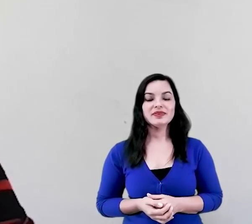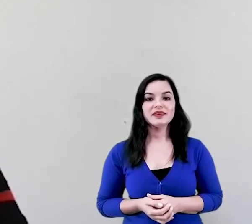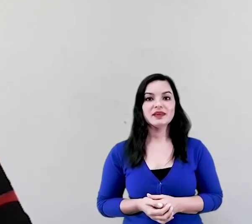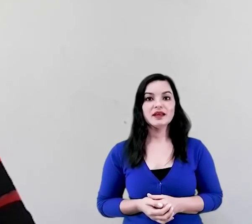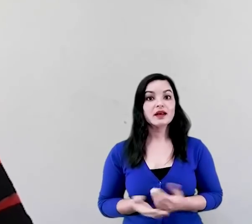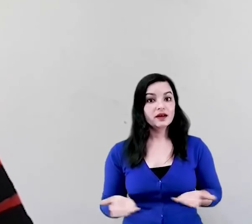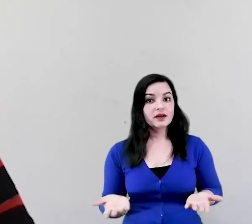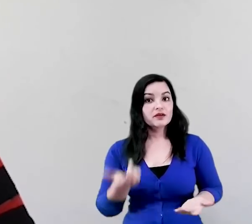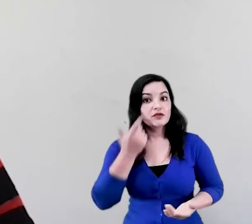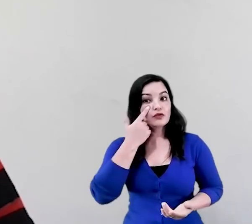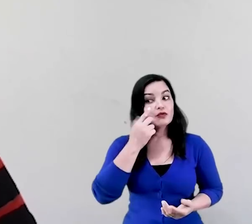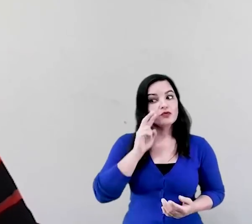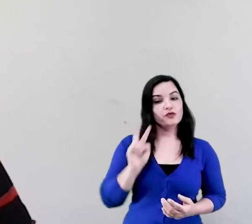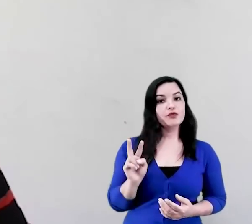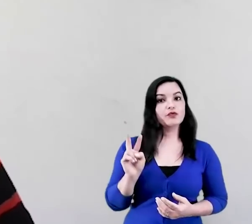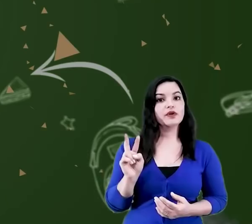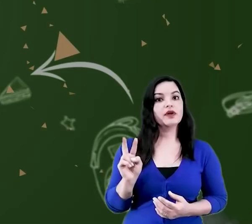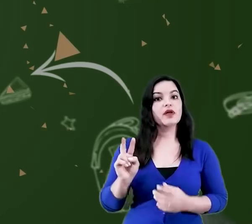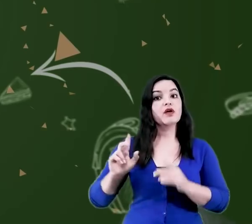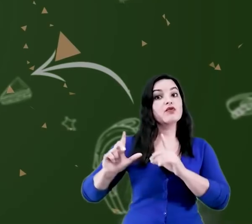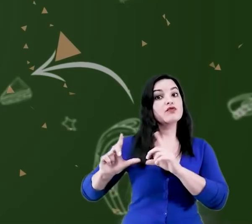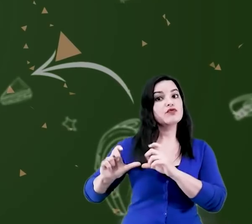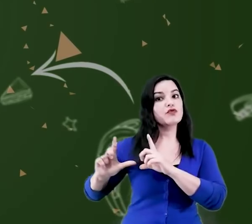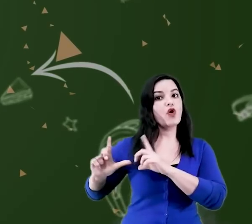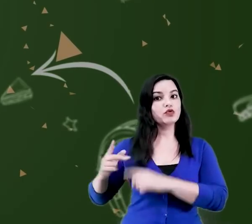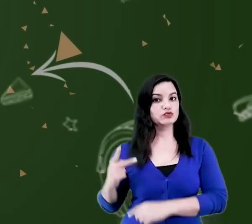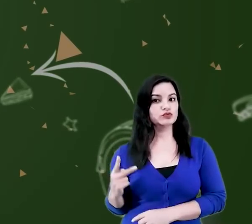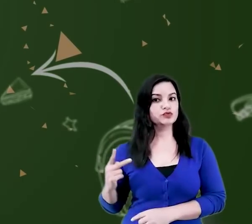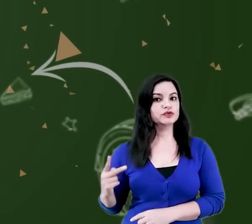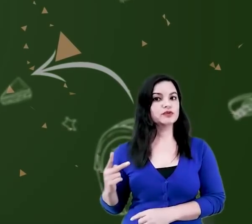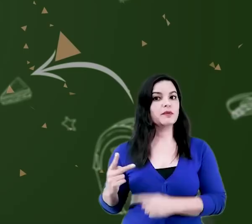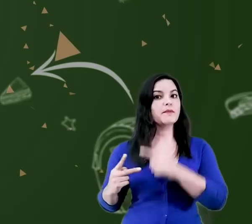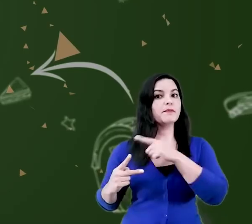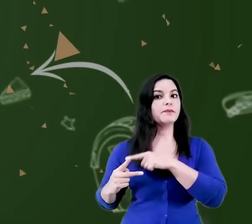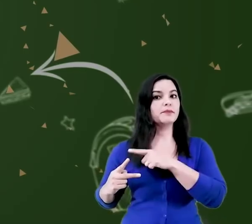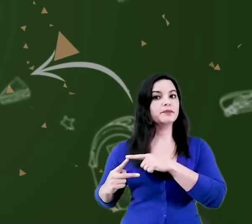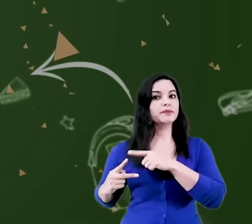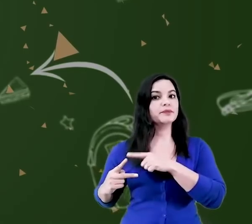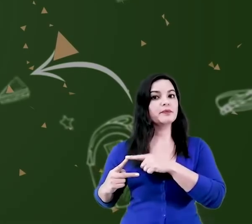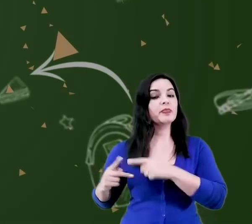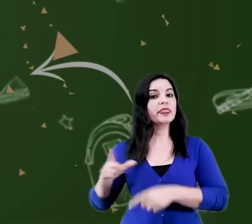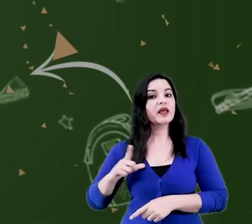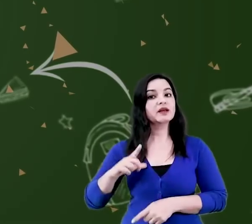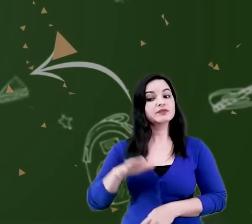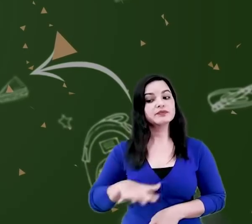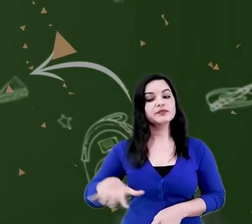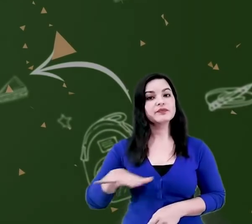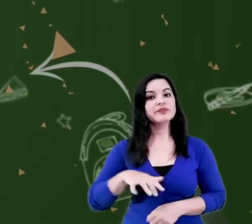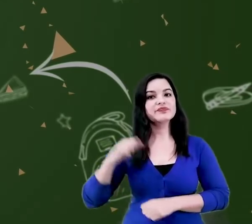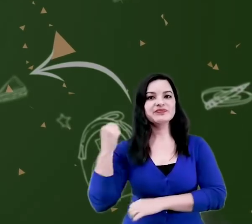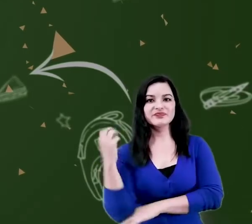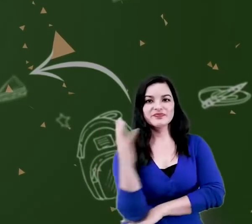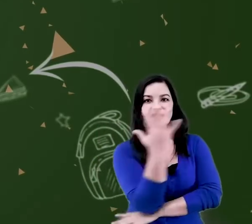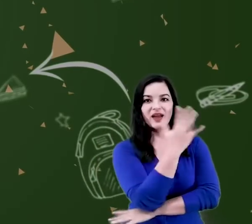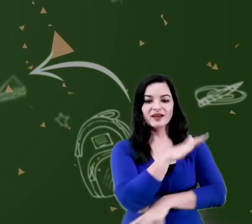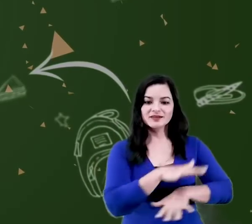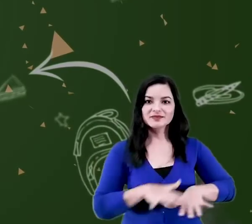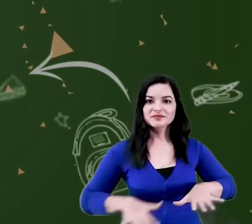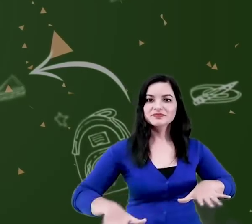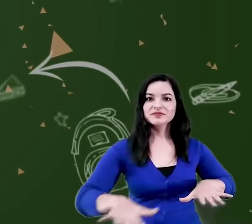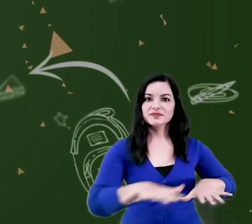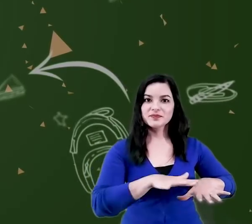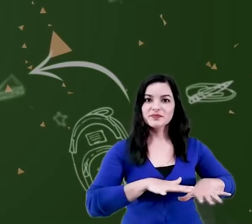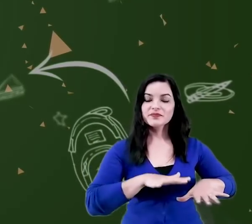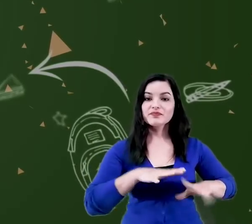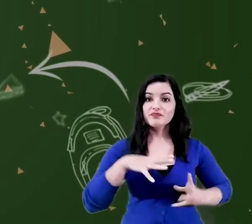Vamos ver duas imagens. Na primeira imagem, nós temos a superfície do planeta Terra, o nosso